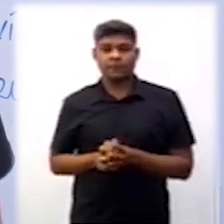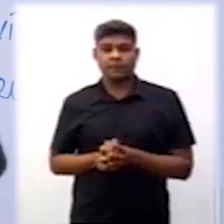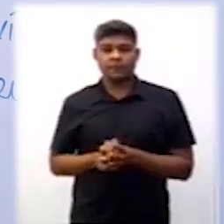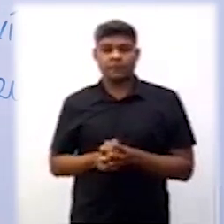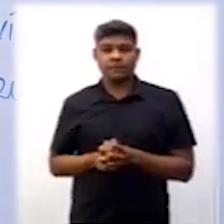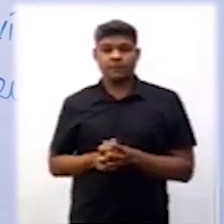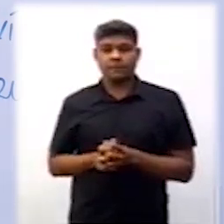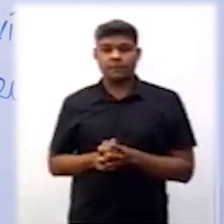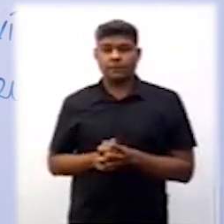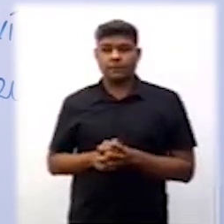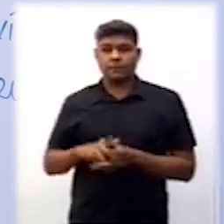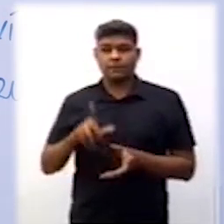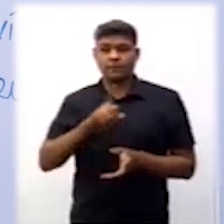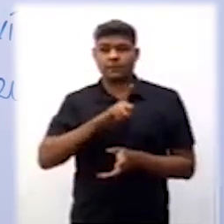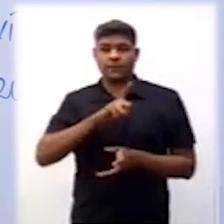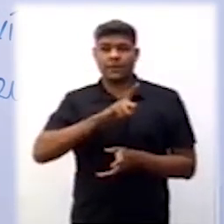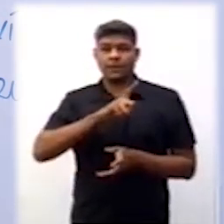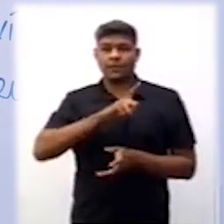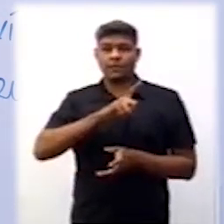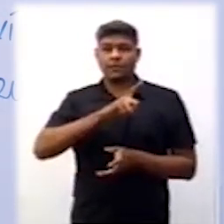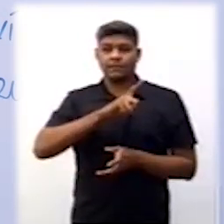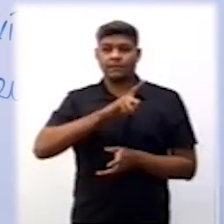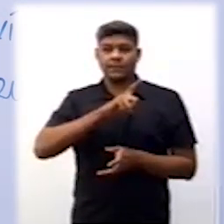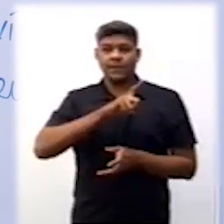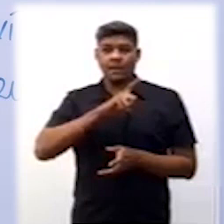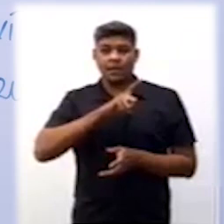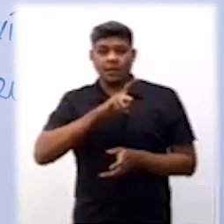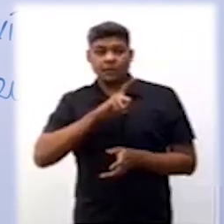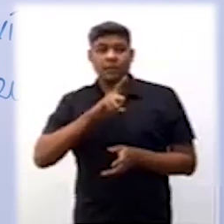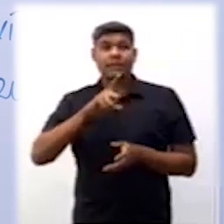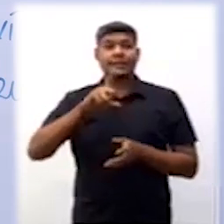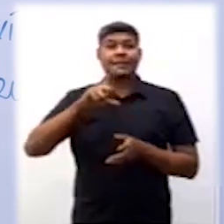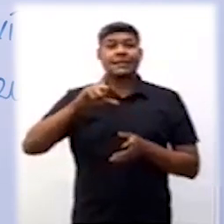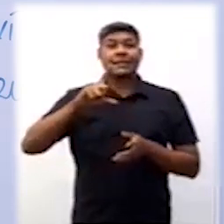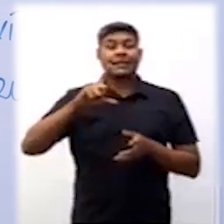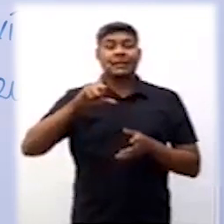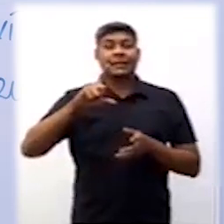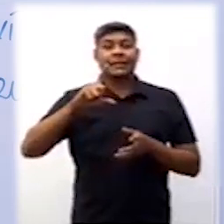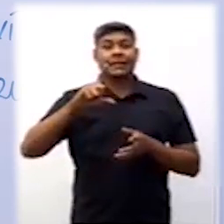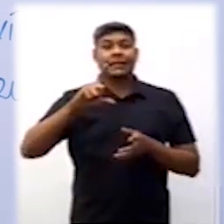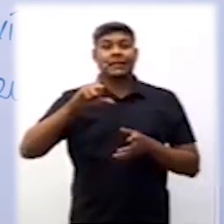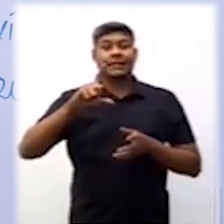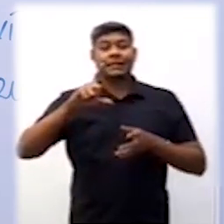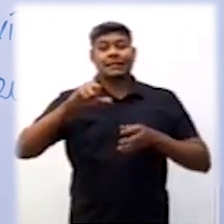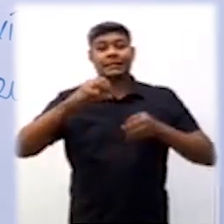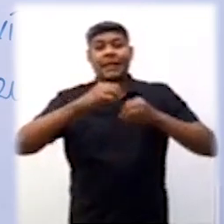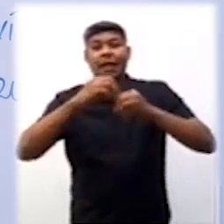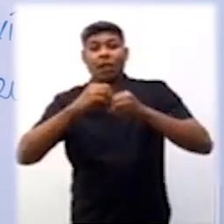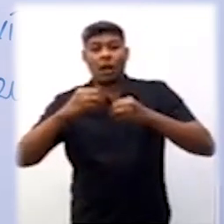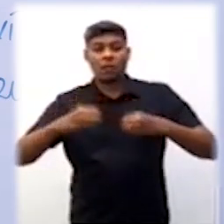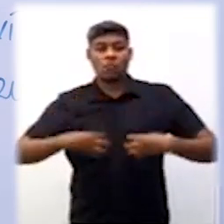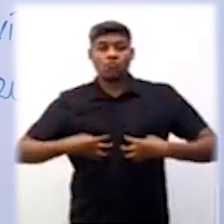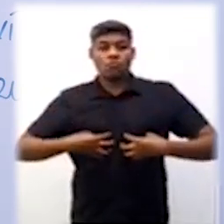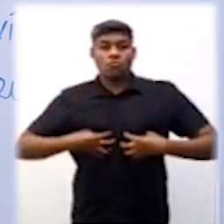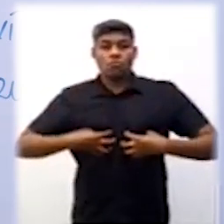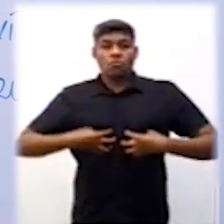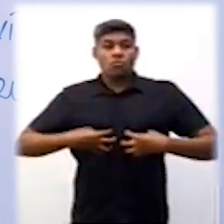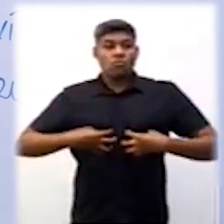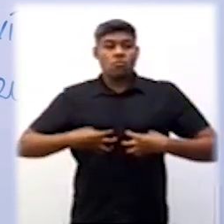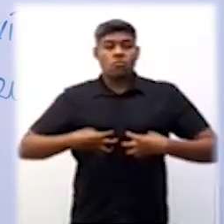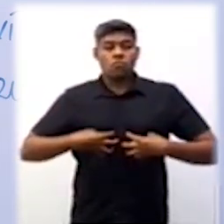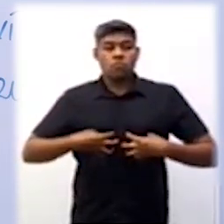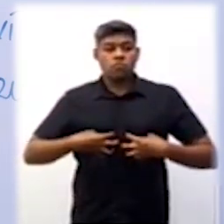tem uma pergunta, como a célula do pulmão copia o RNA do coronavírus?